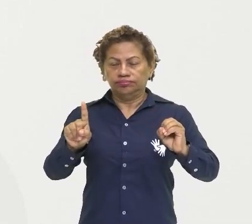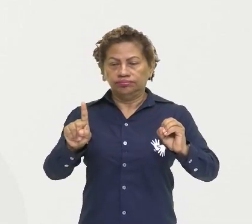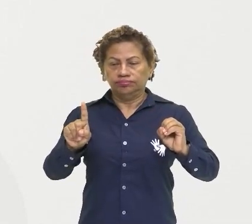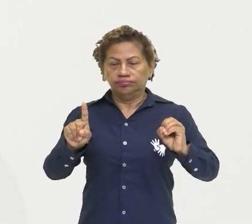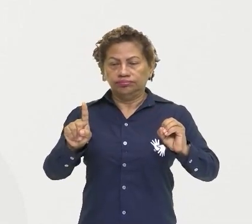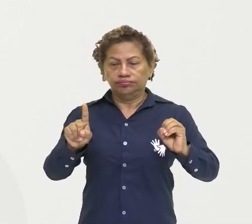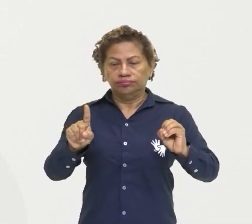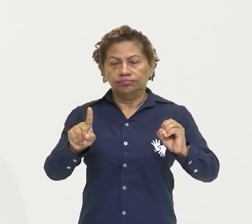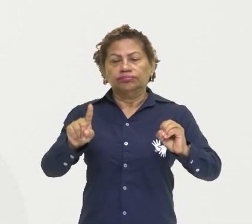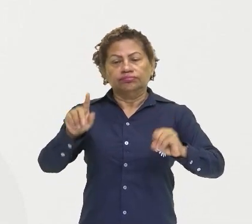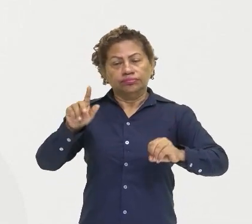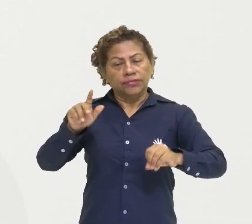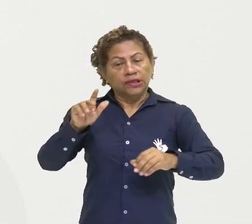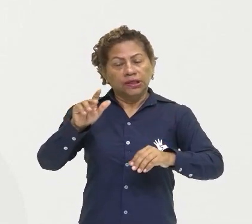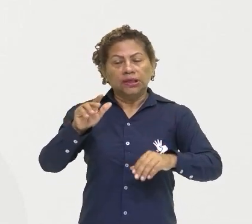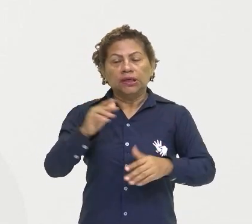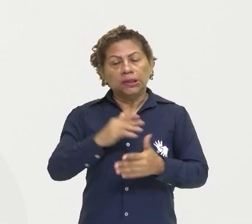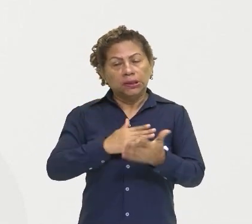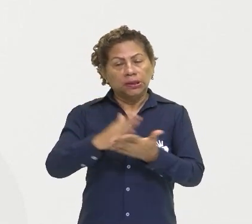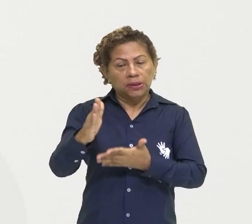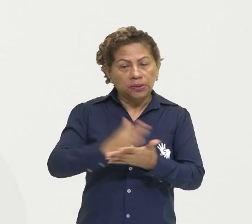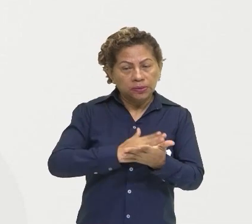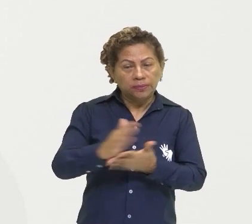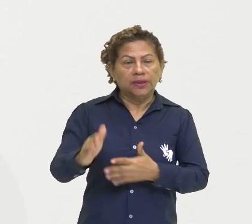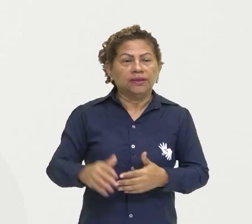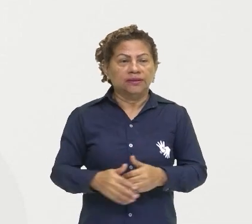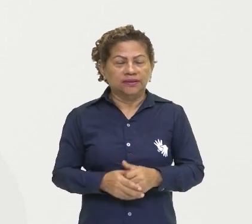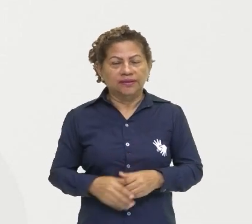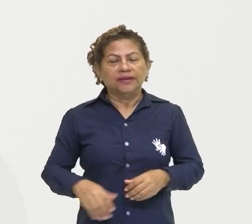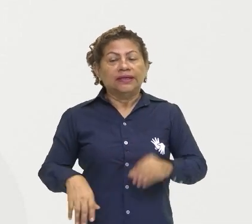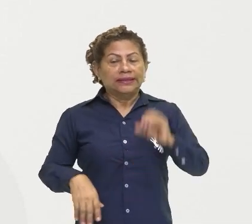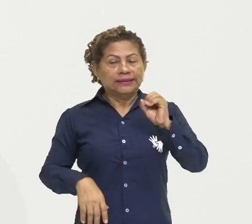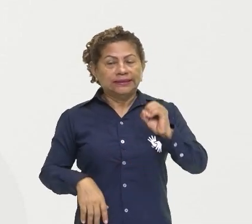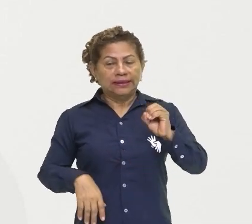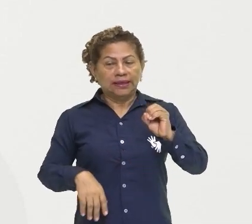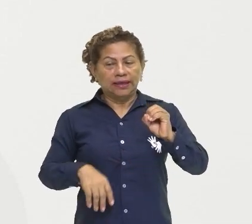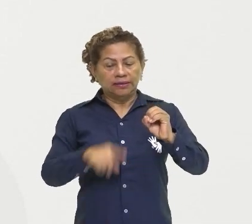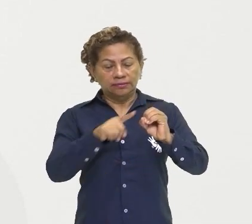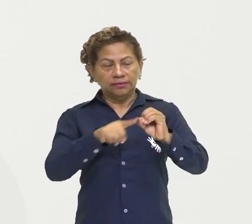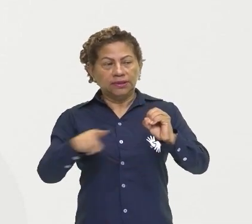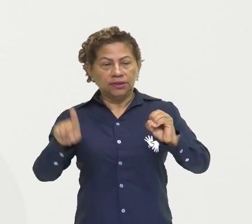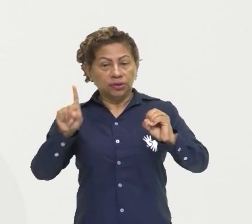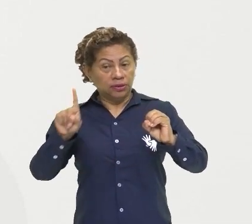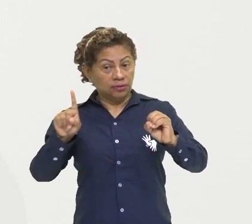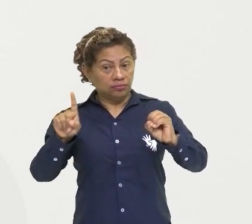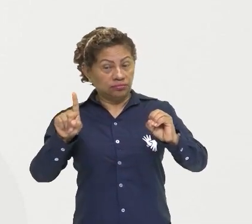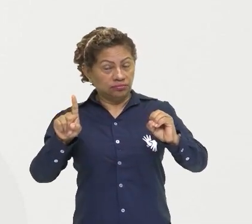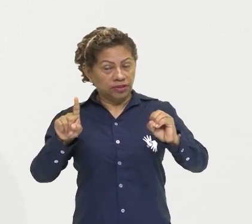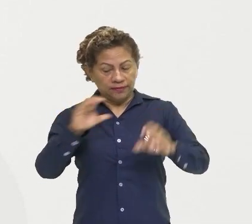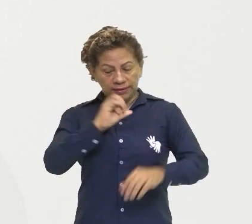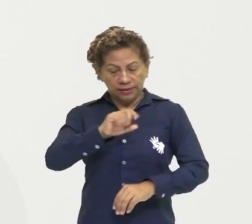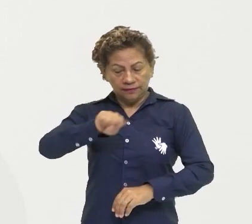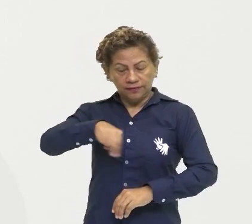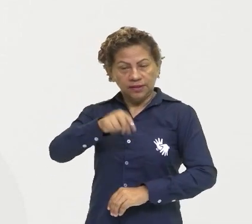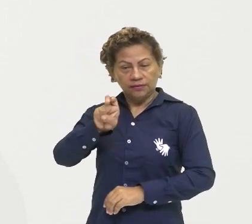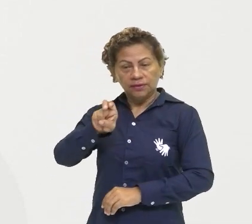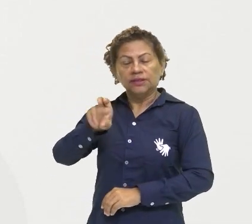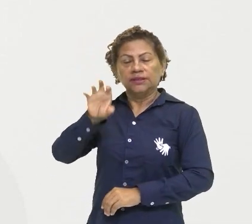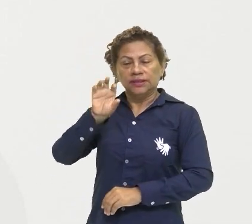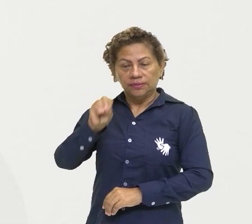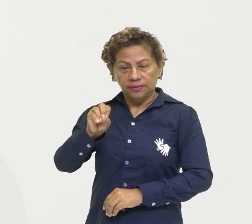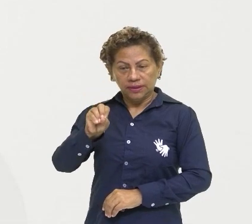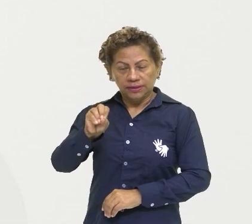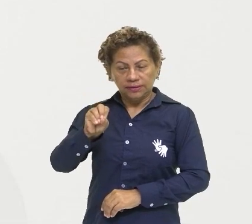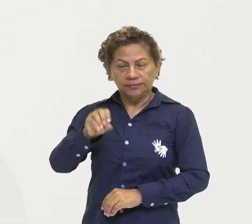olha. Por exemplo, um país A aqui, 0,550, País B, vou colocar aqui,